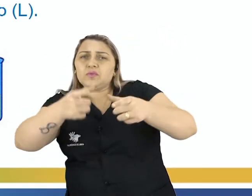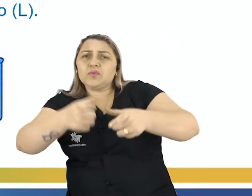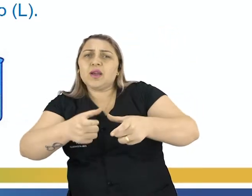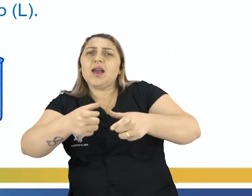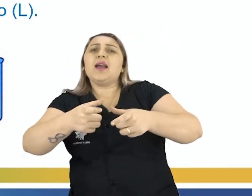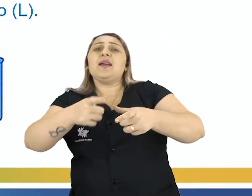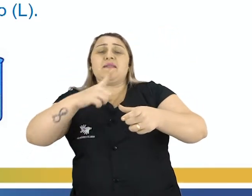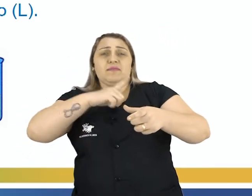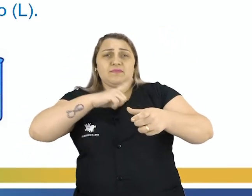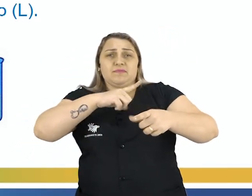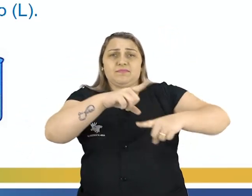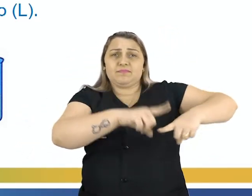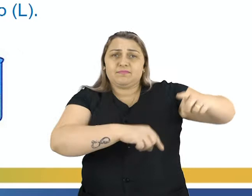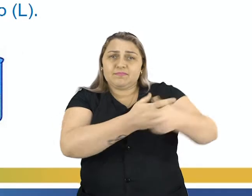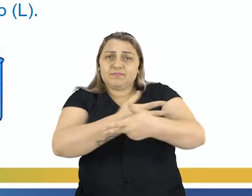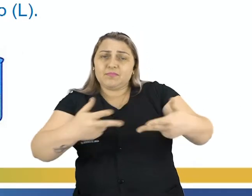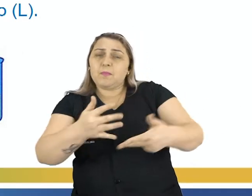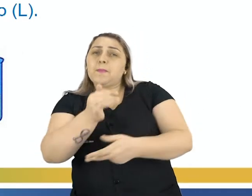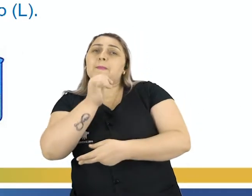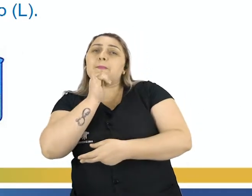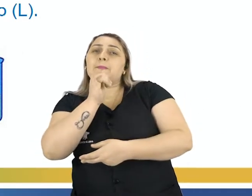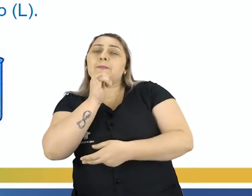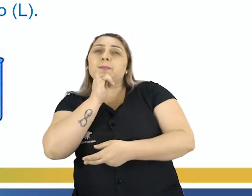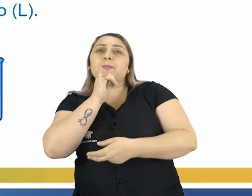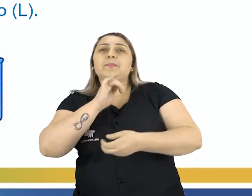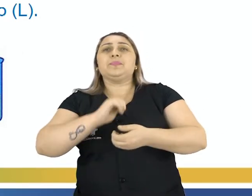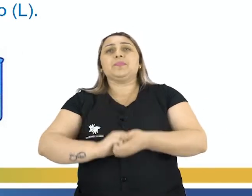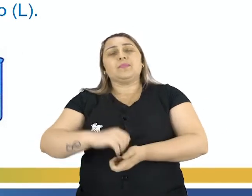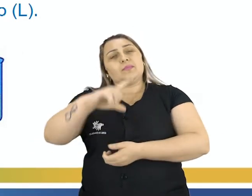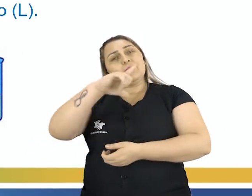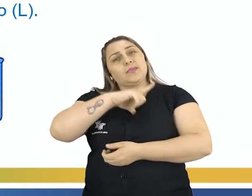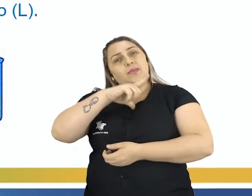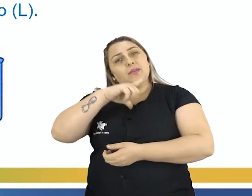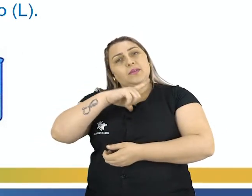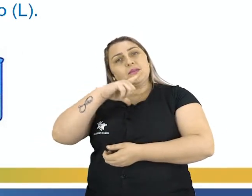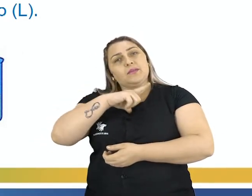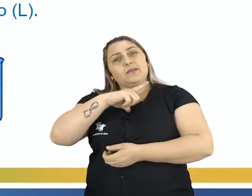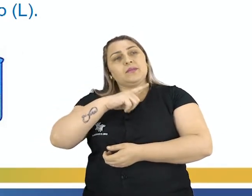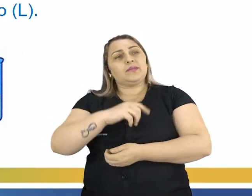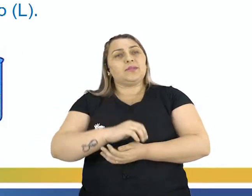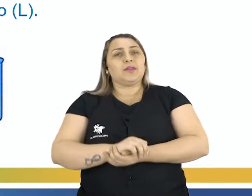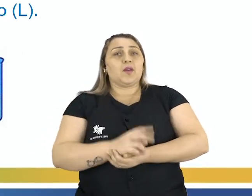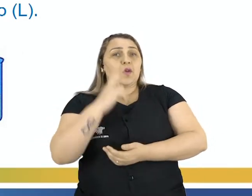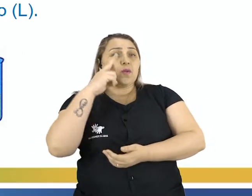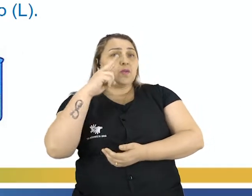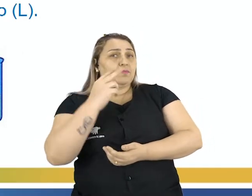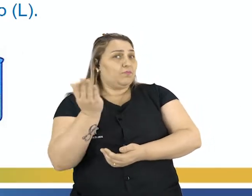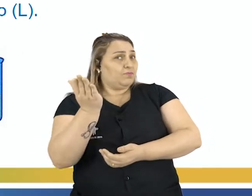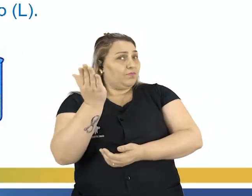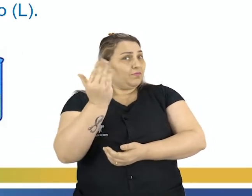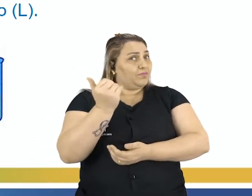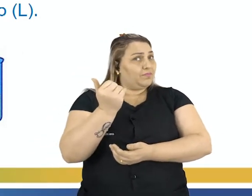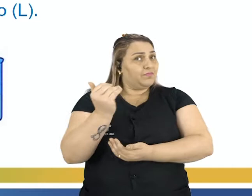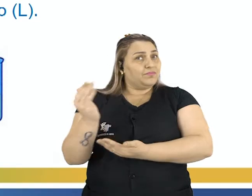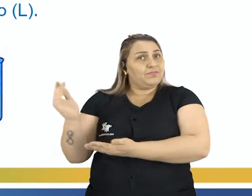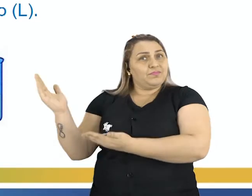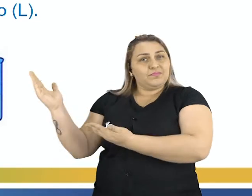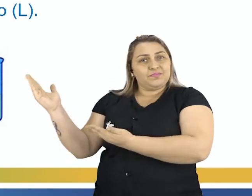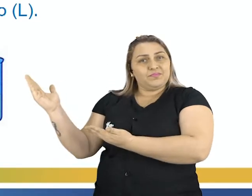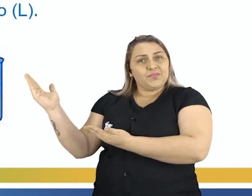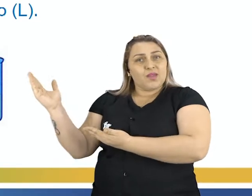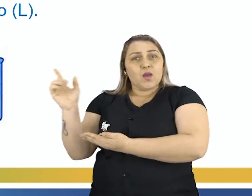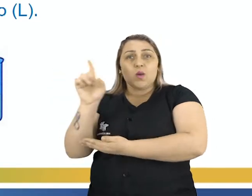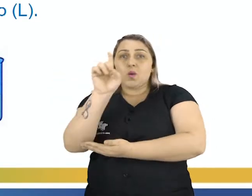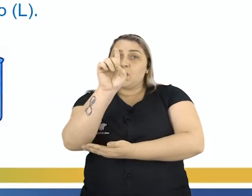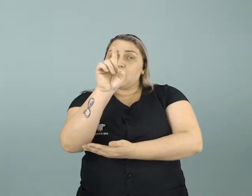um corpo ocupa. Por exemplo, eu tenho aqui, você pode vir aqui comigo, eu tenho aqui